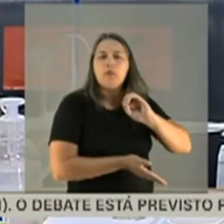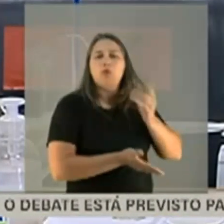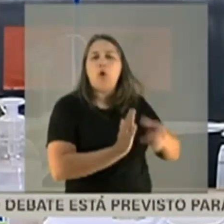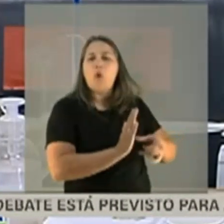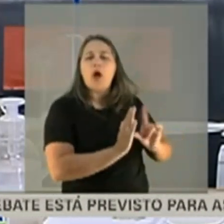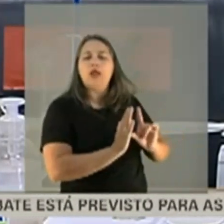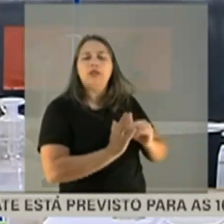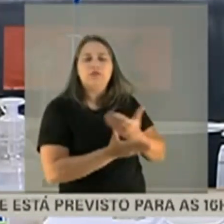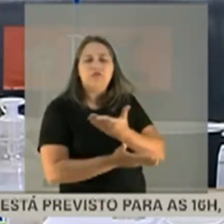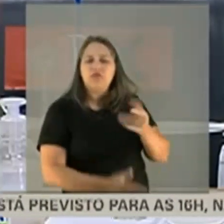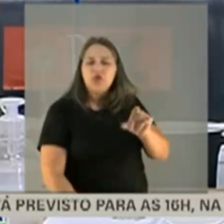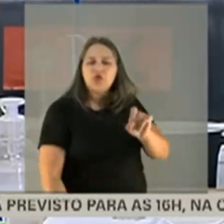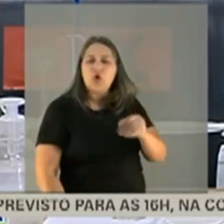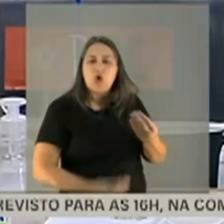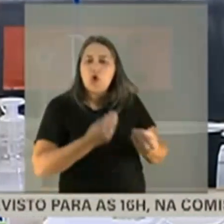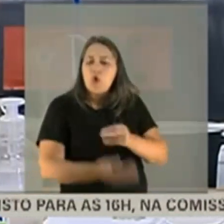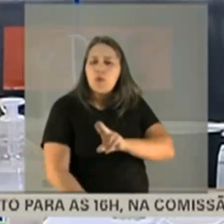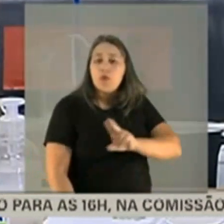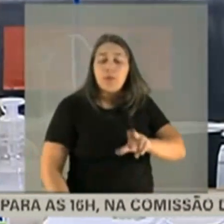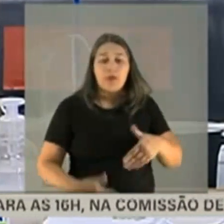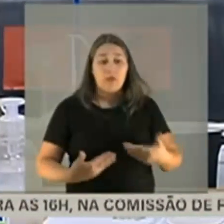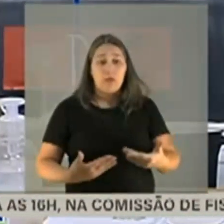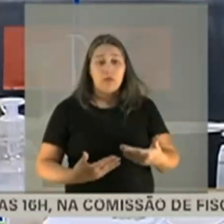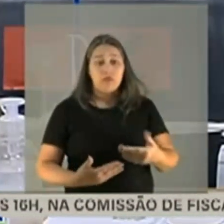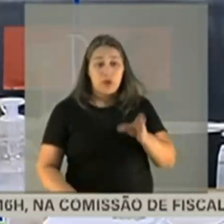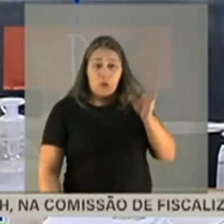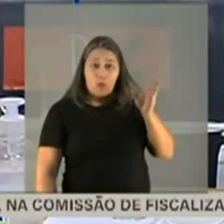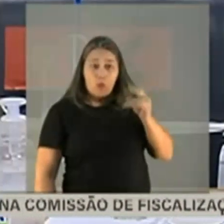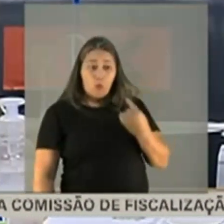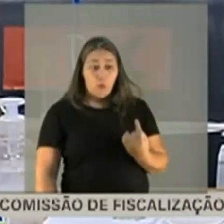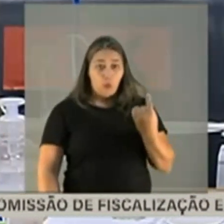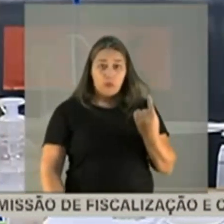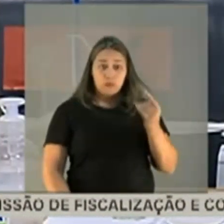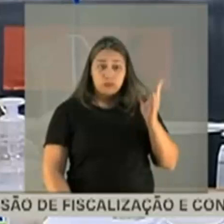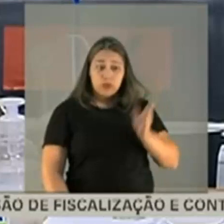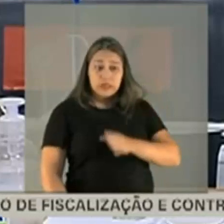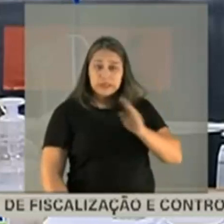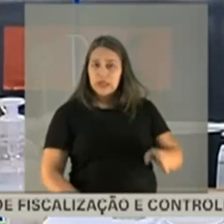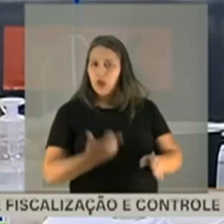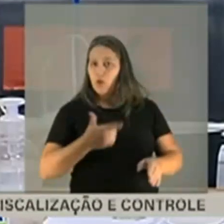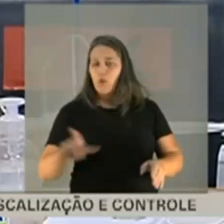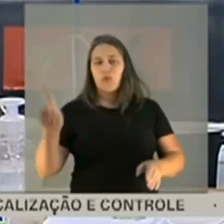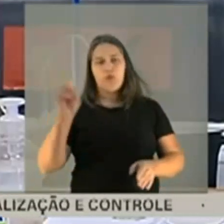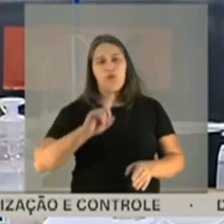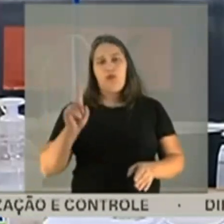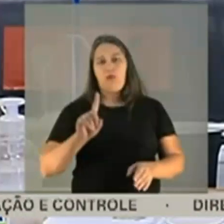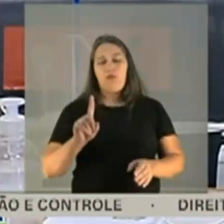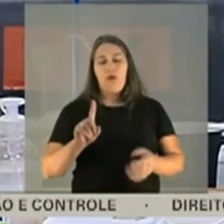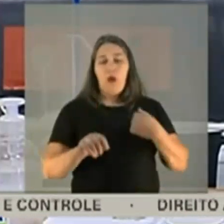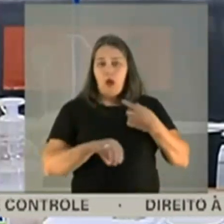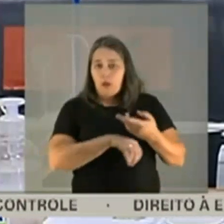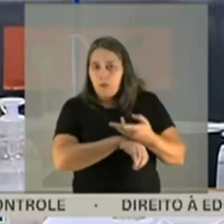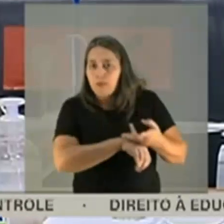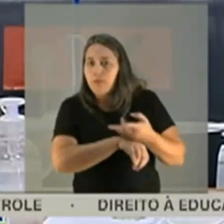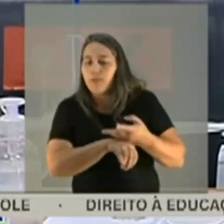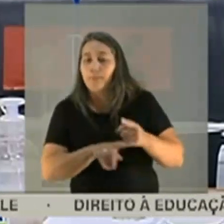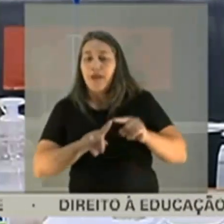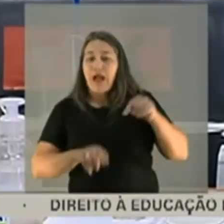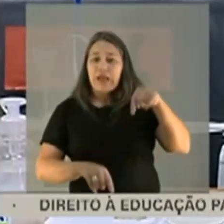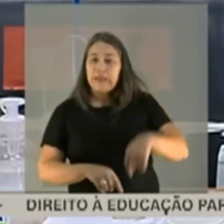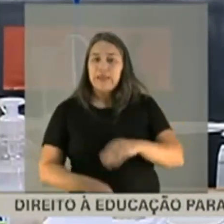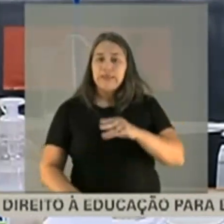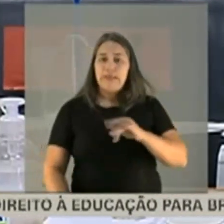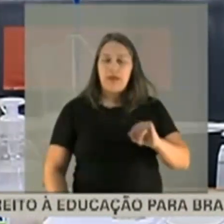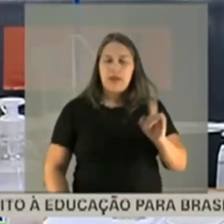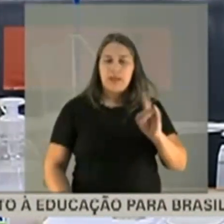chamar. Por que não? Um não anula o outro, pelo menos é isso que eu tenho buscado, já que essa CPI não permitiu o